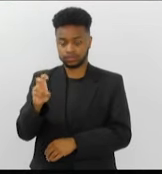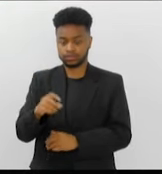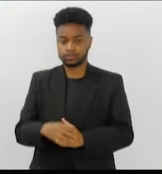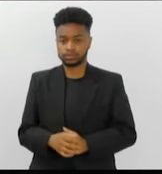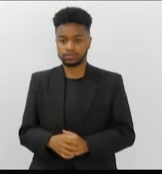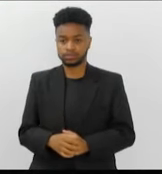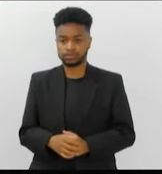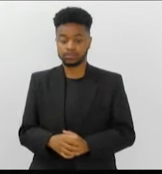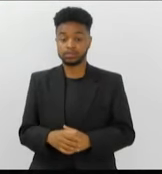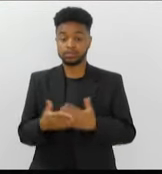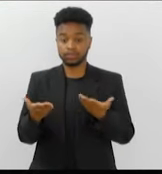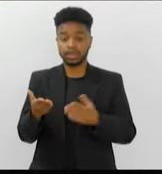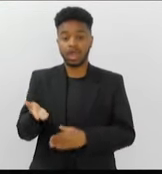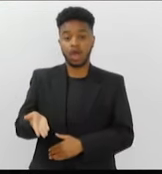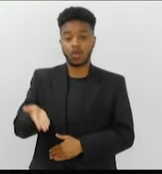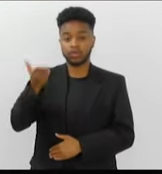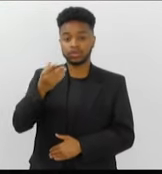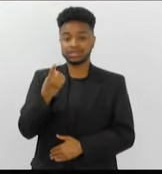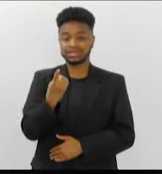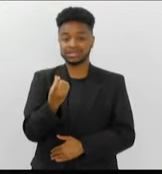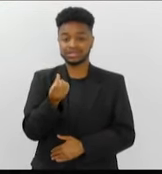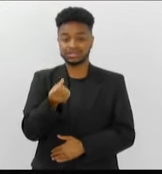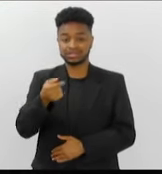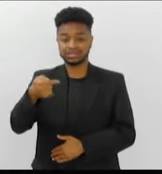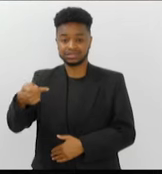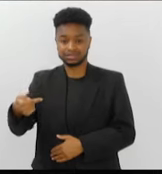R$19.125.000. Um aumento de